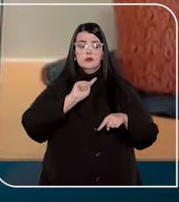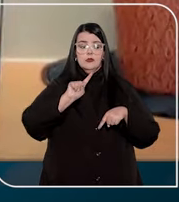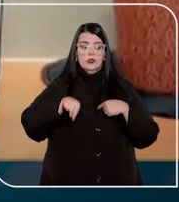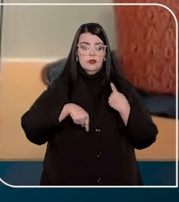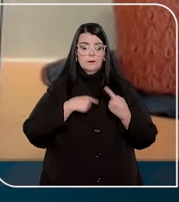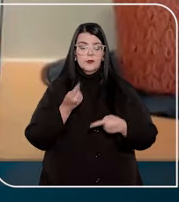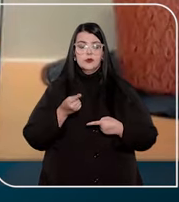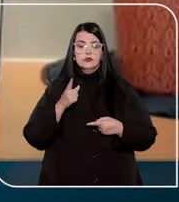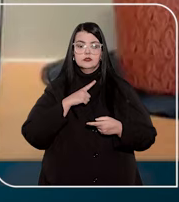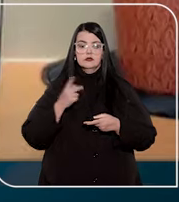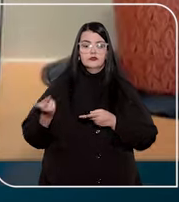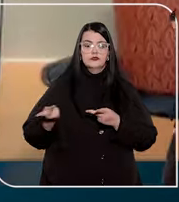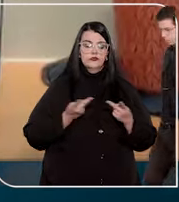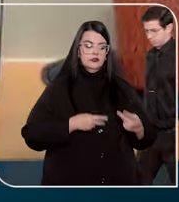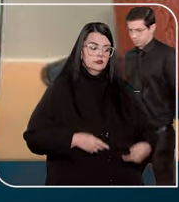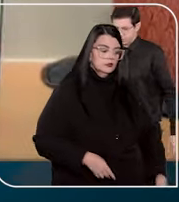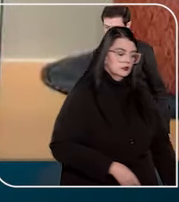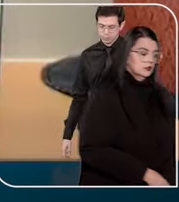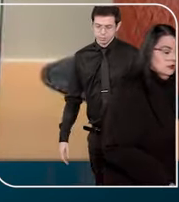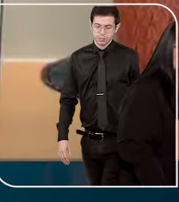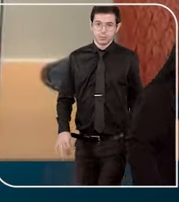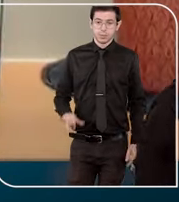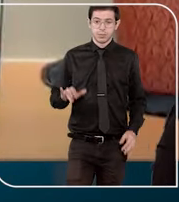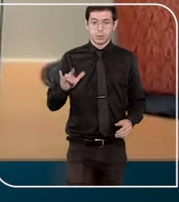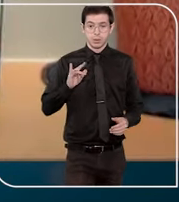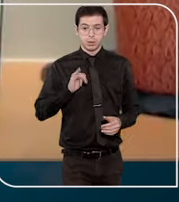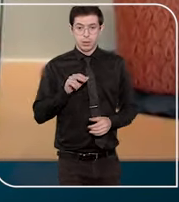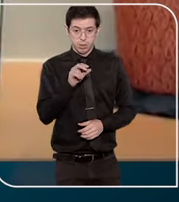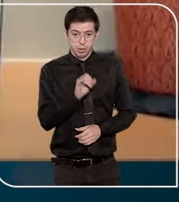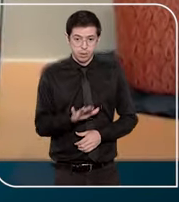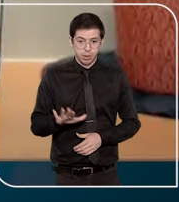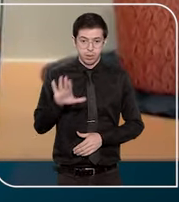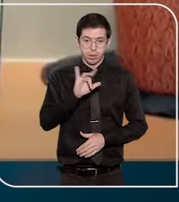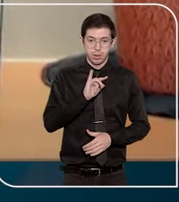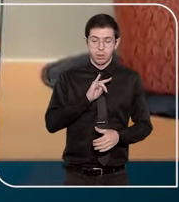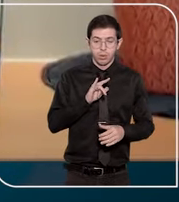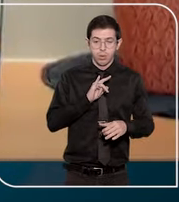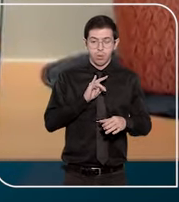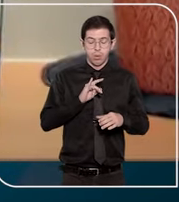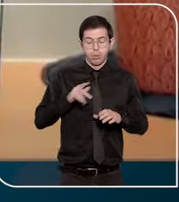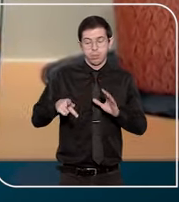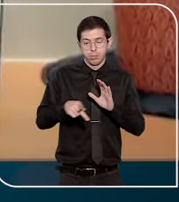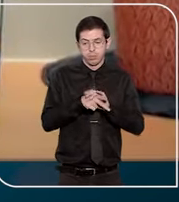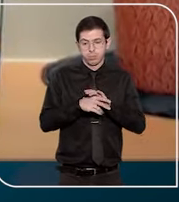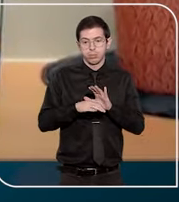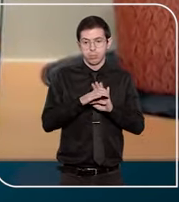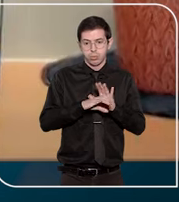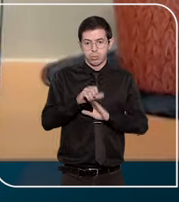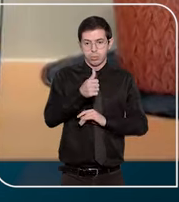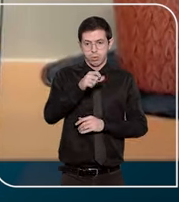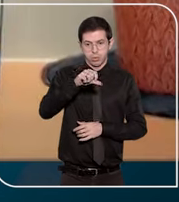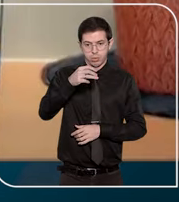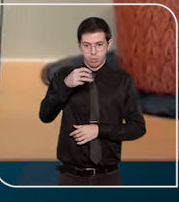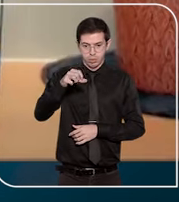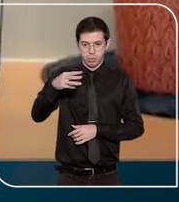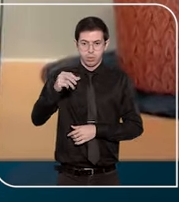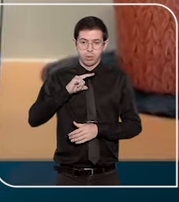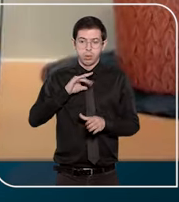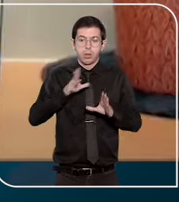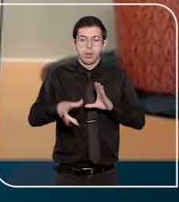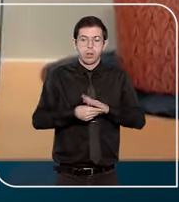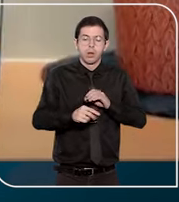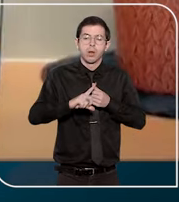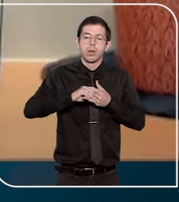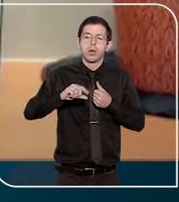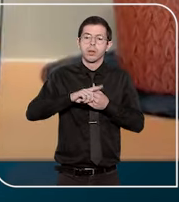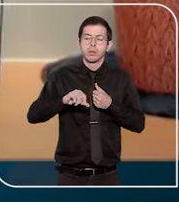quando veio a repercussão geral, ainda no Código de Processo Civil de 1953, que acrescentou os artigos 543A